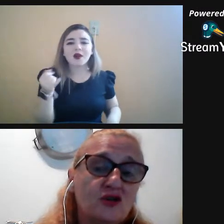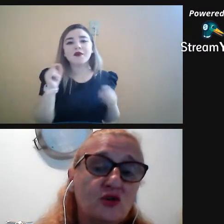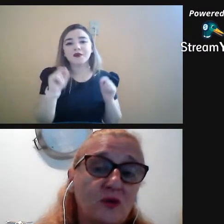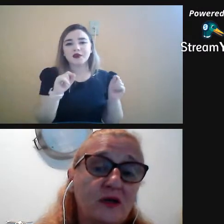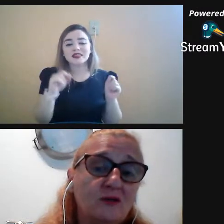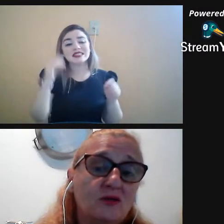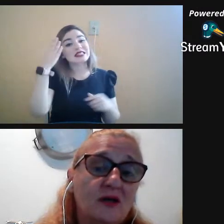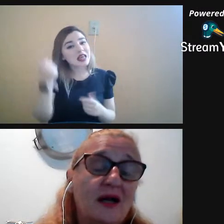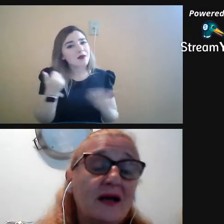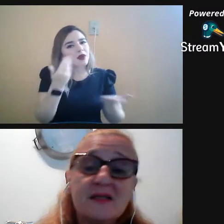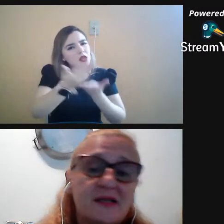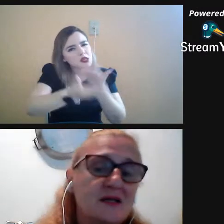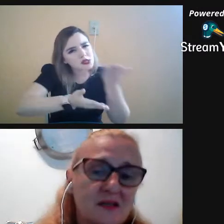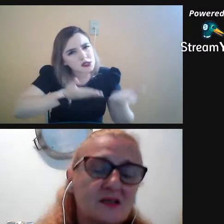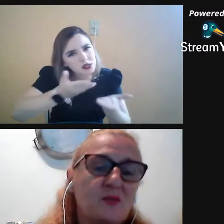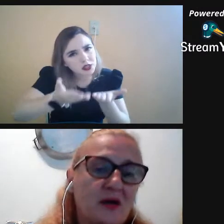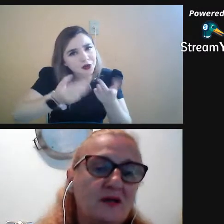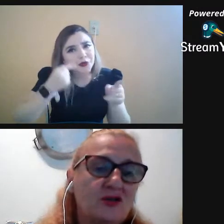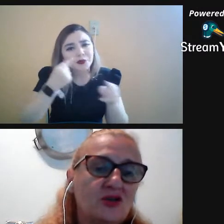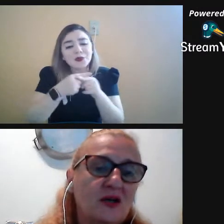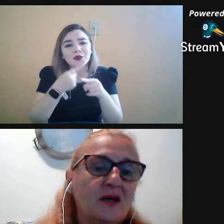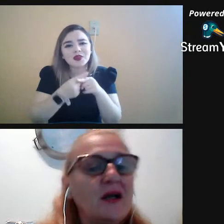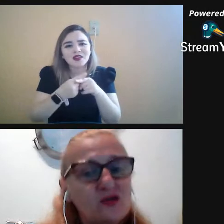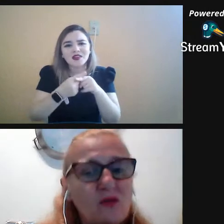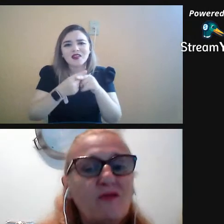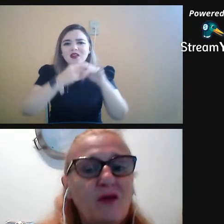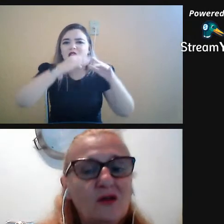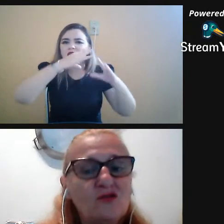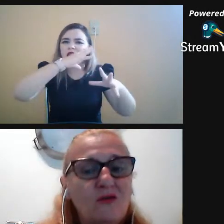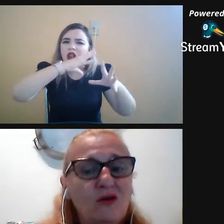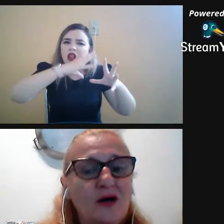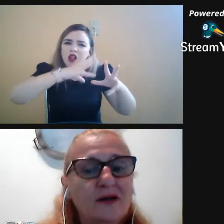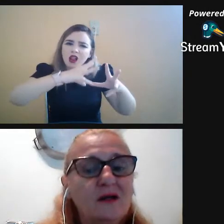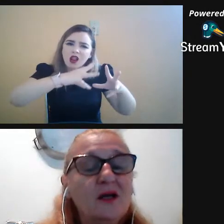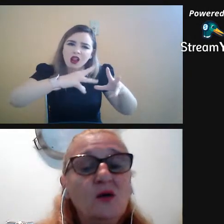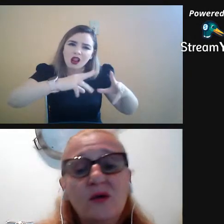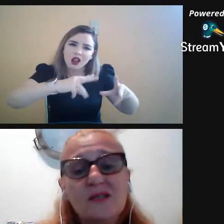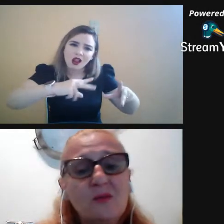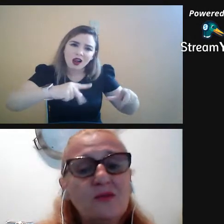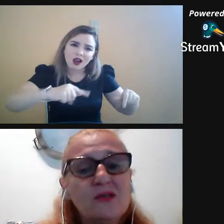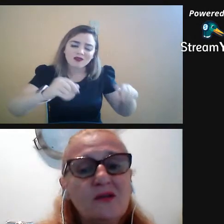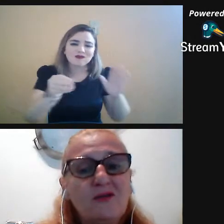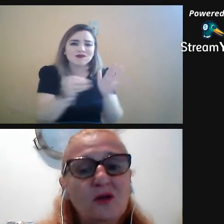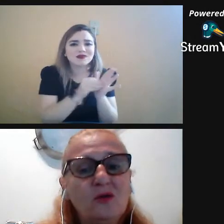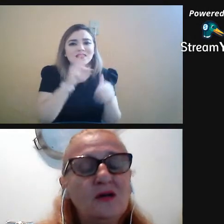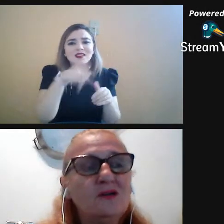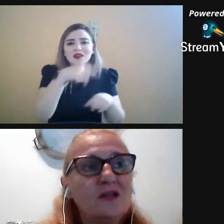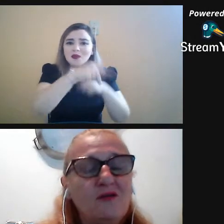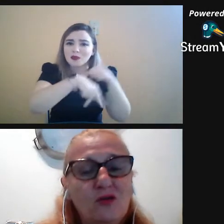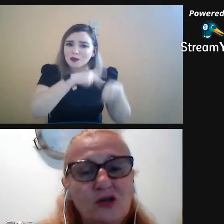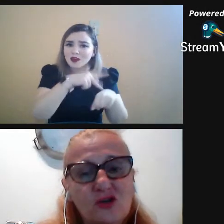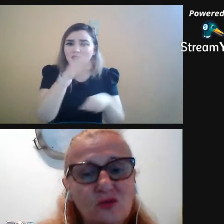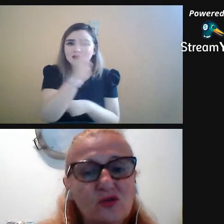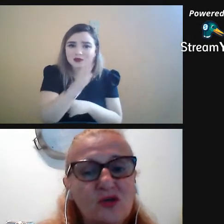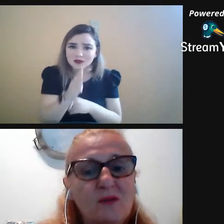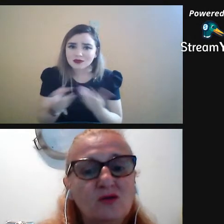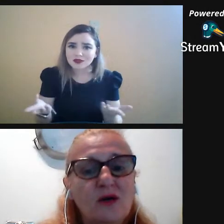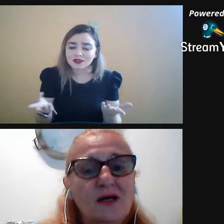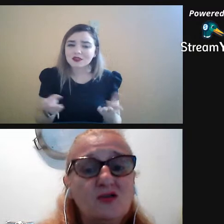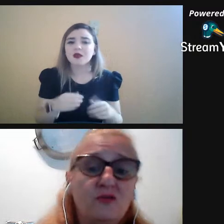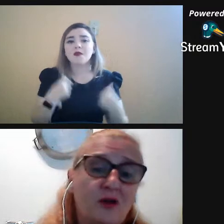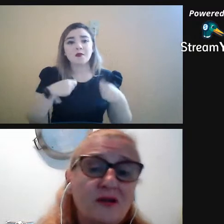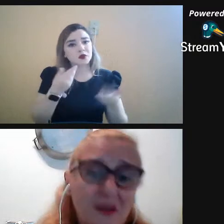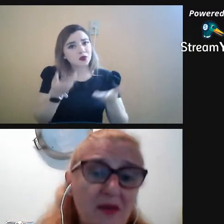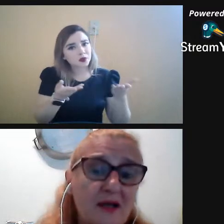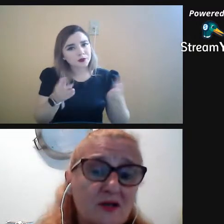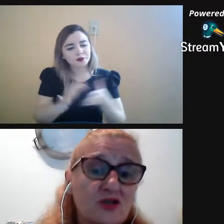nós estamos destruindo a essência desse país, que é a sua fauna e a sua flora. Um exemplo que você falou dos